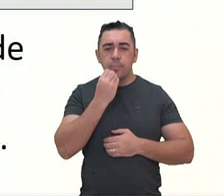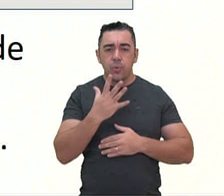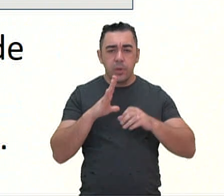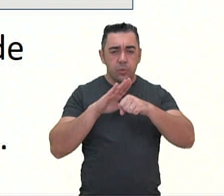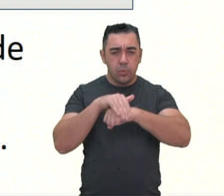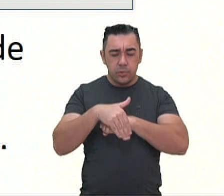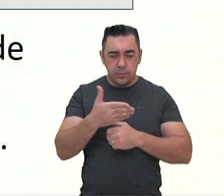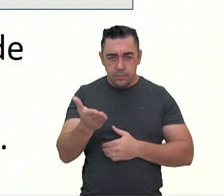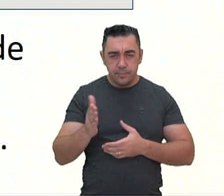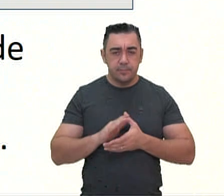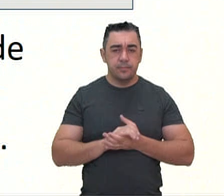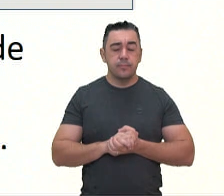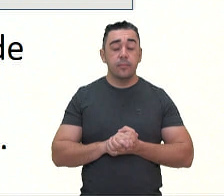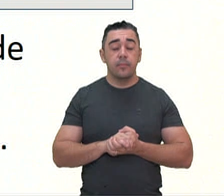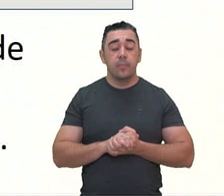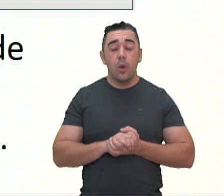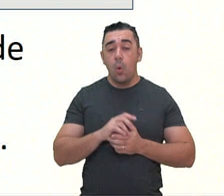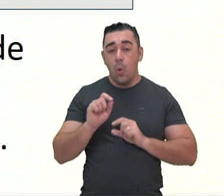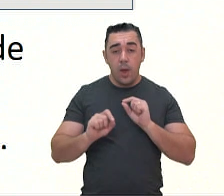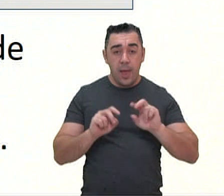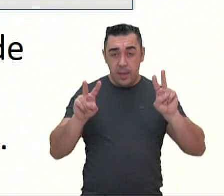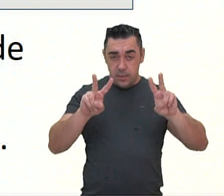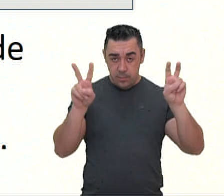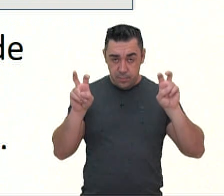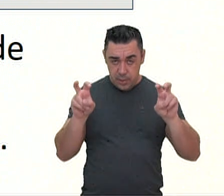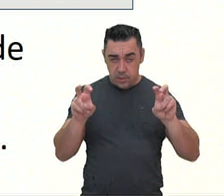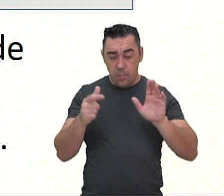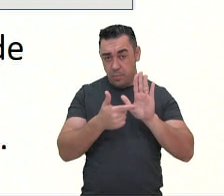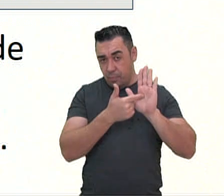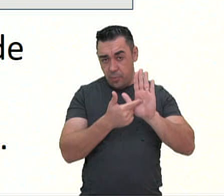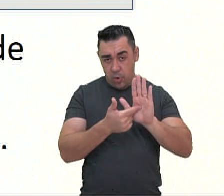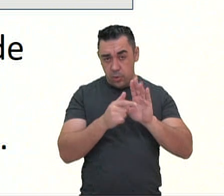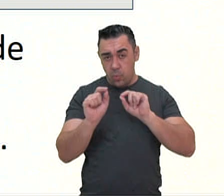noite. Que expressões evidenciam a